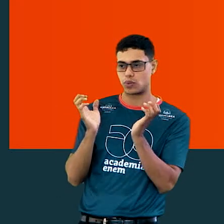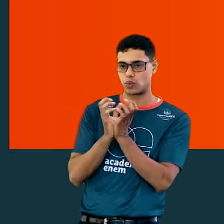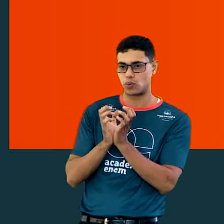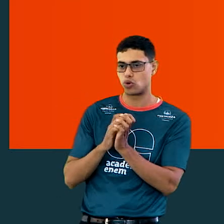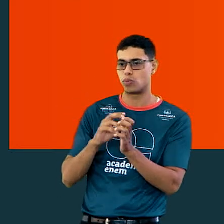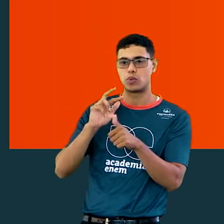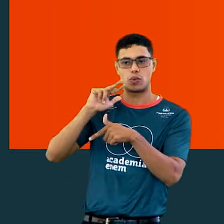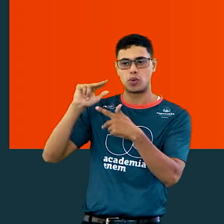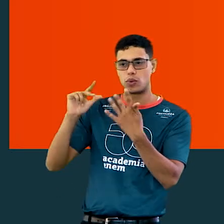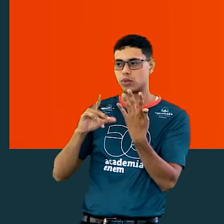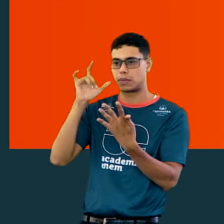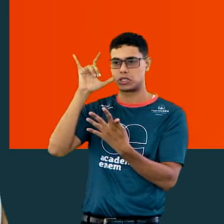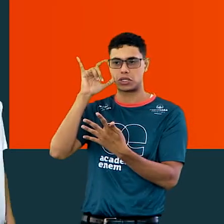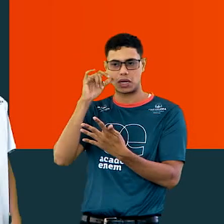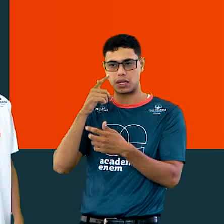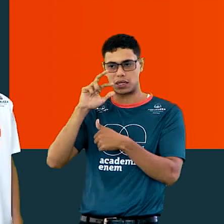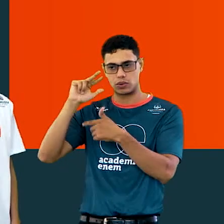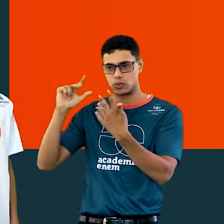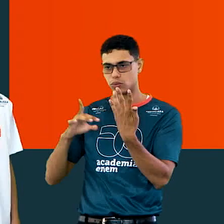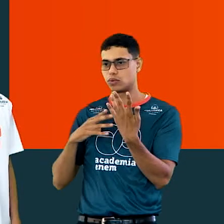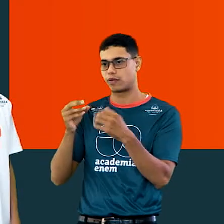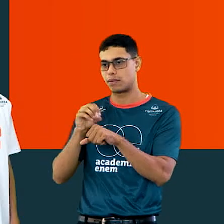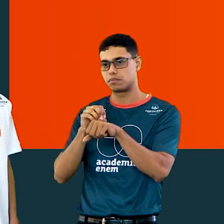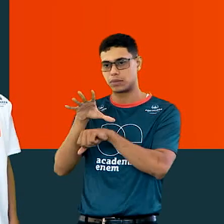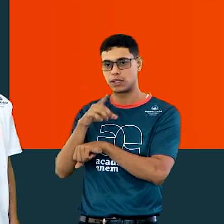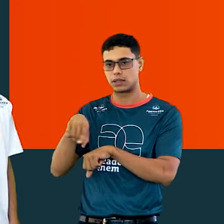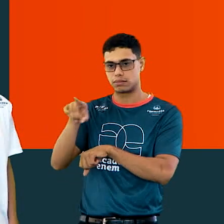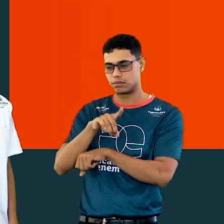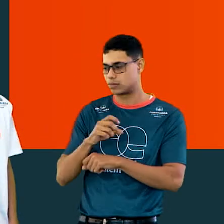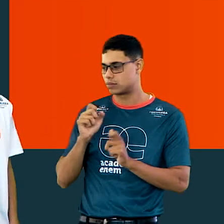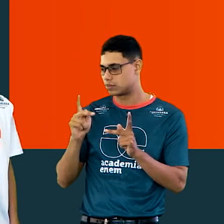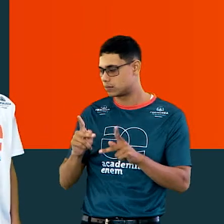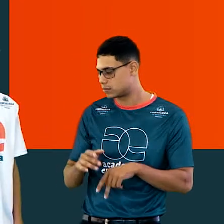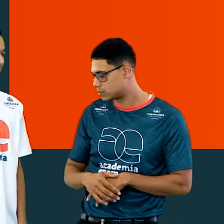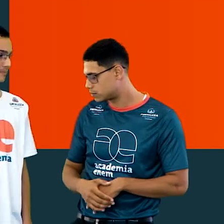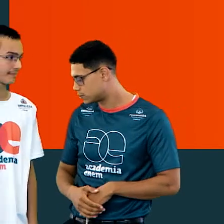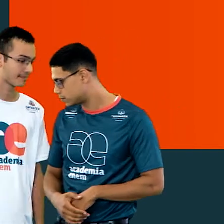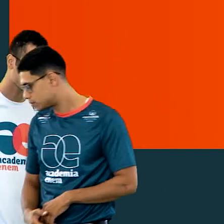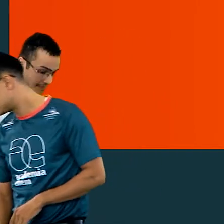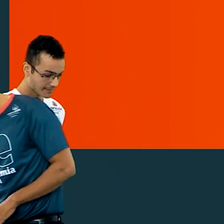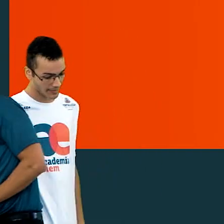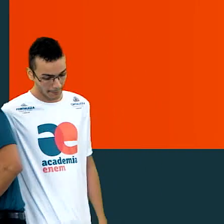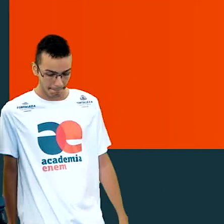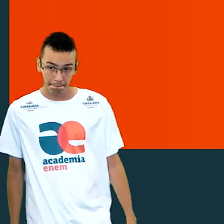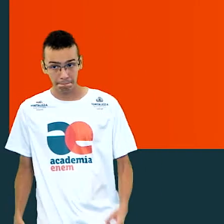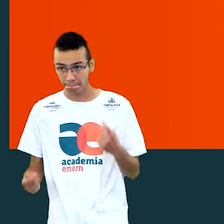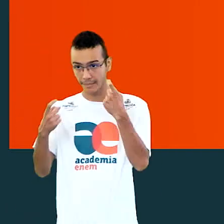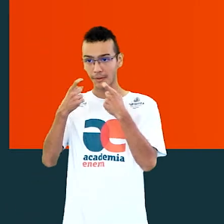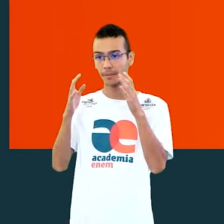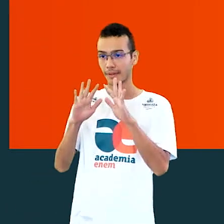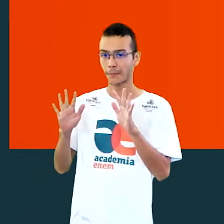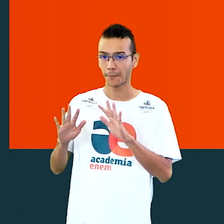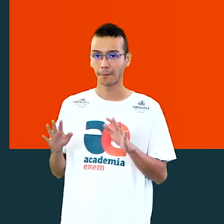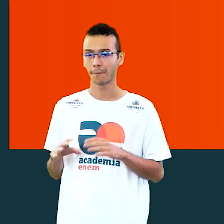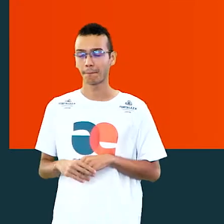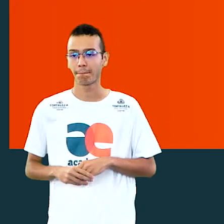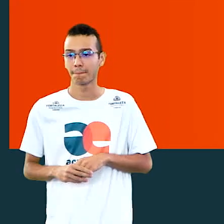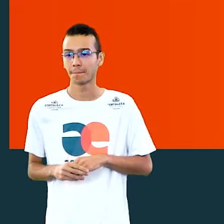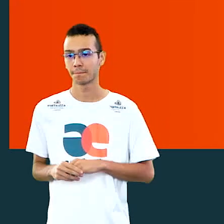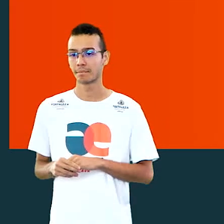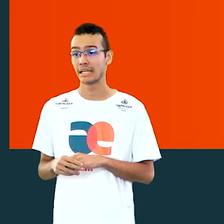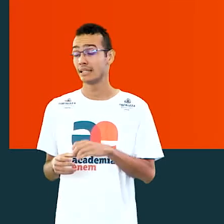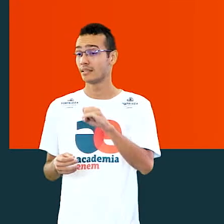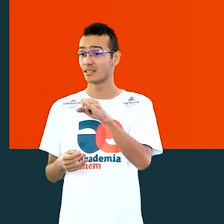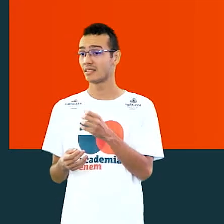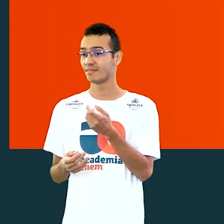no Instagram do Academia Enem, tá legal? E, certo, eu também colocarei para vocês. Então não se preocupe, tá? Se alguém não conseguiu anotar,